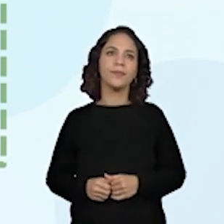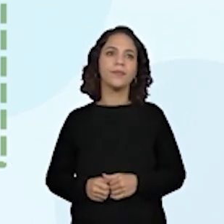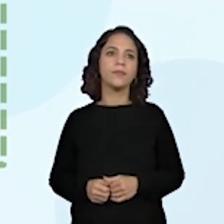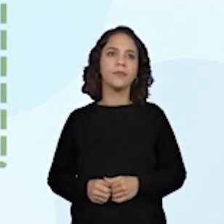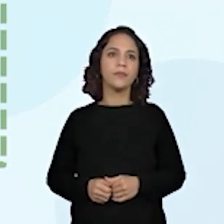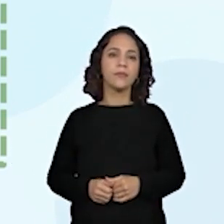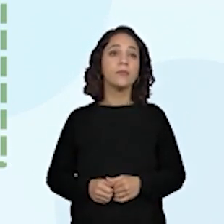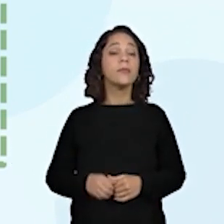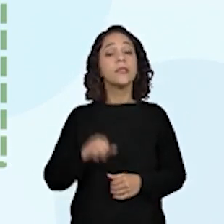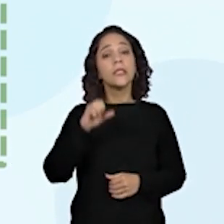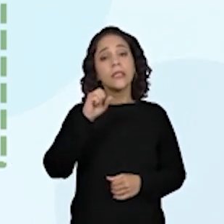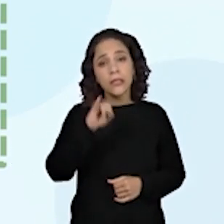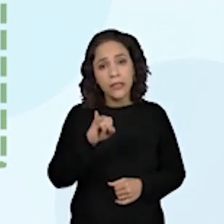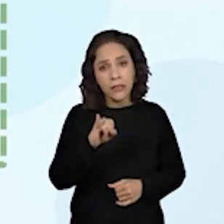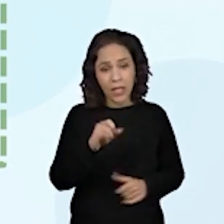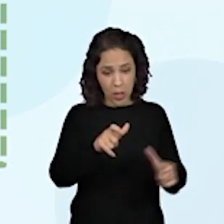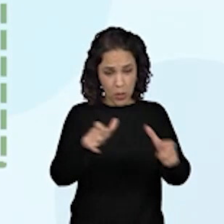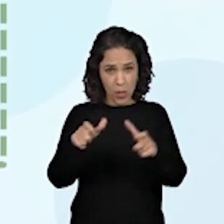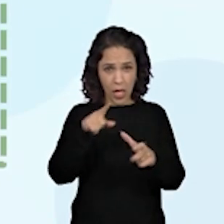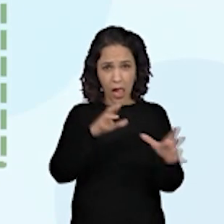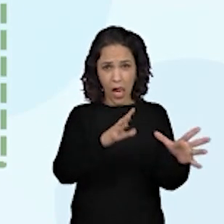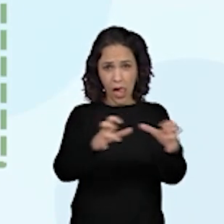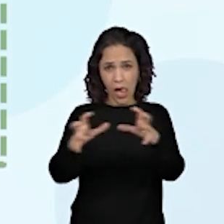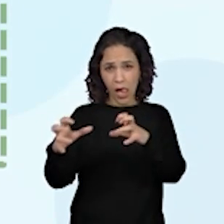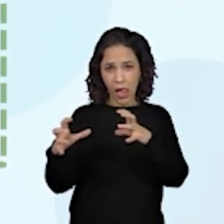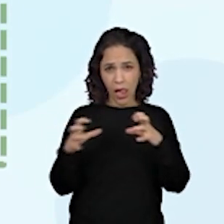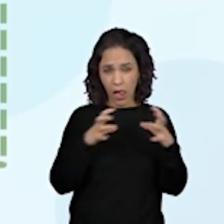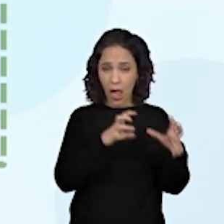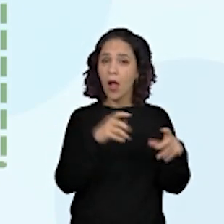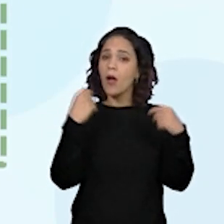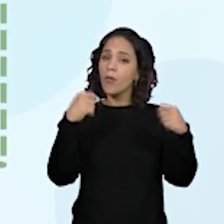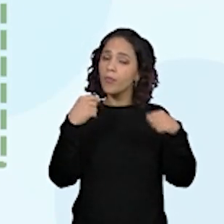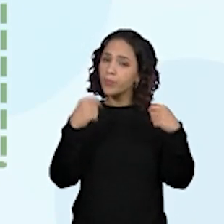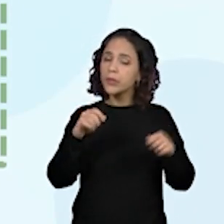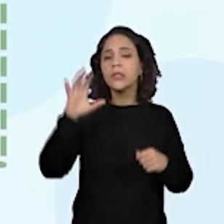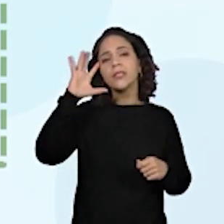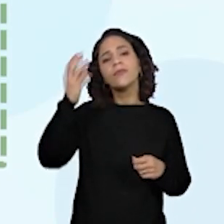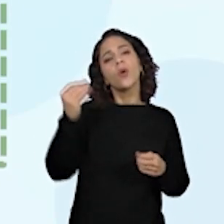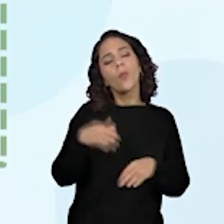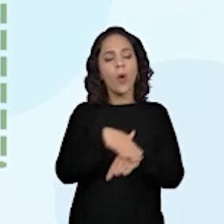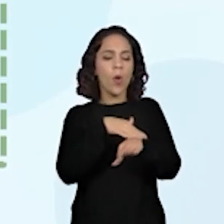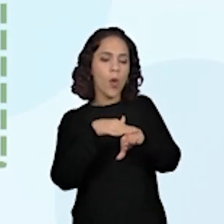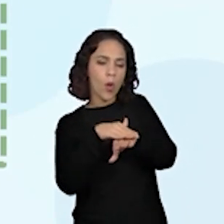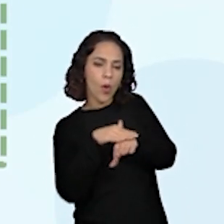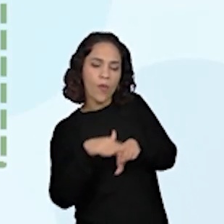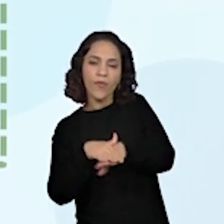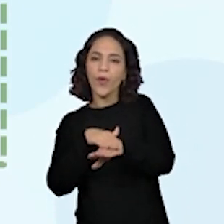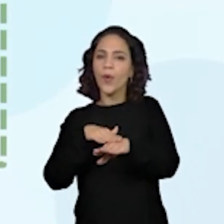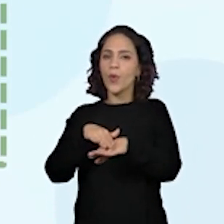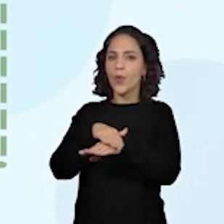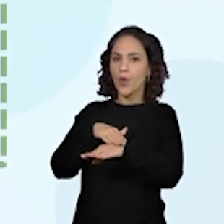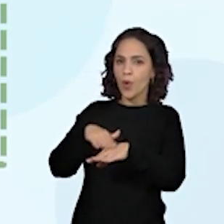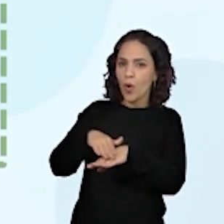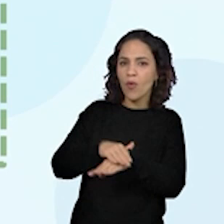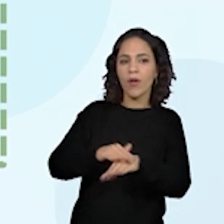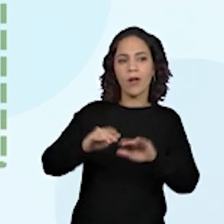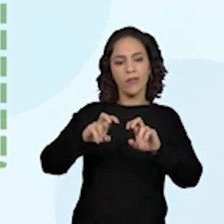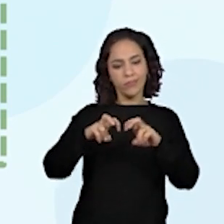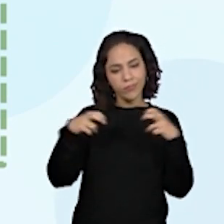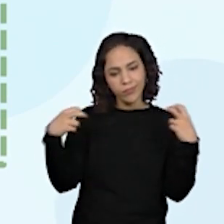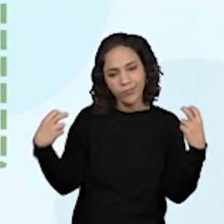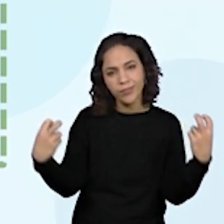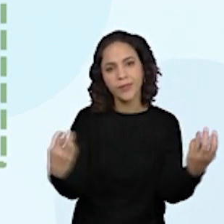Qualquer conflito gerado nesses locais deve ser resolvido por meio de conversas nas assembleias